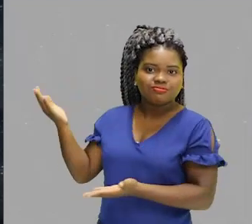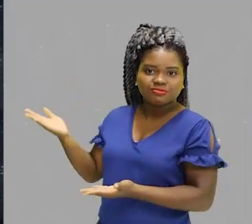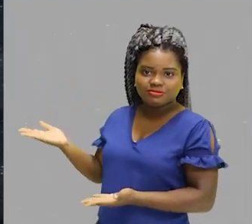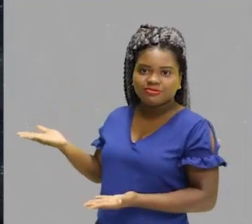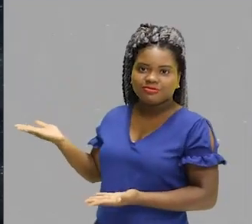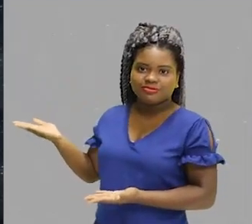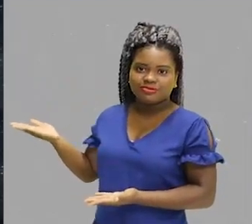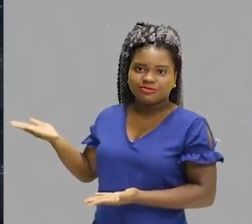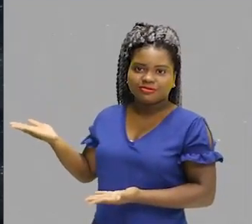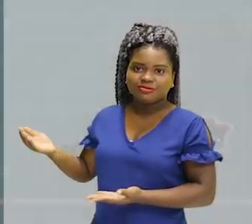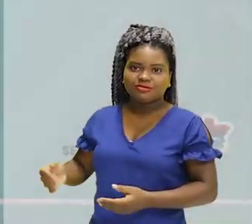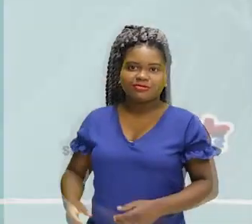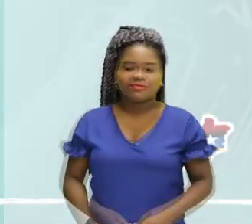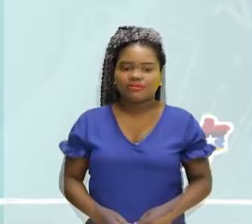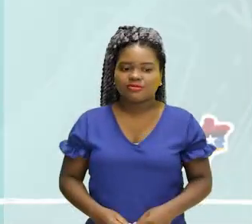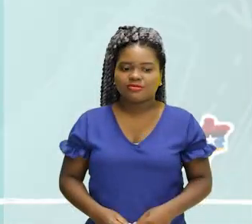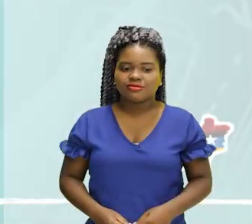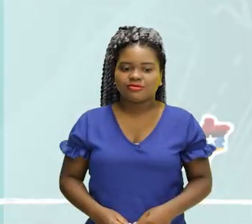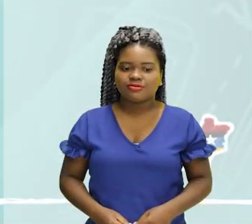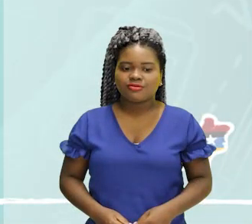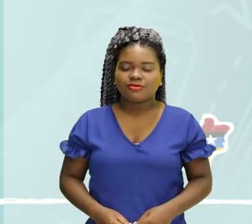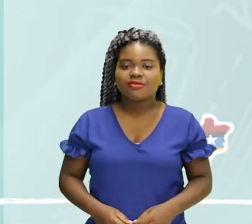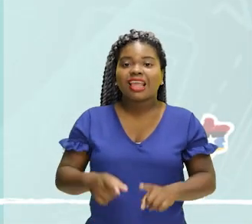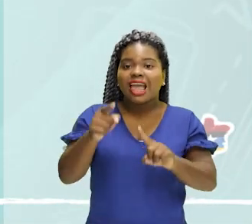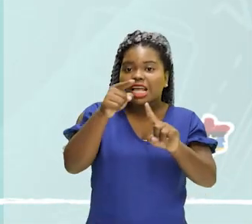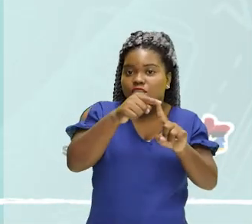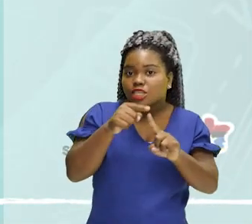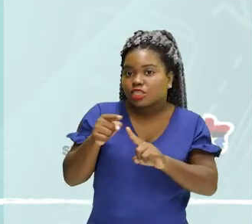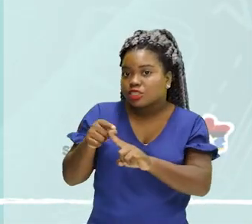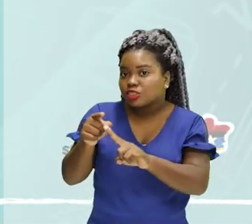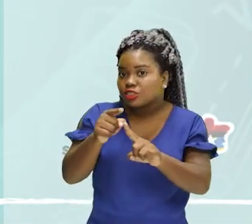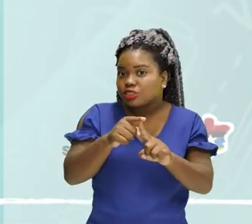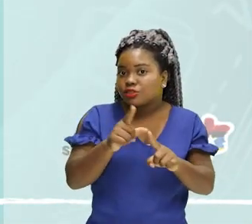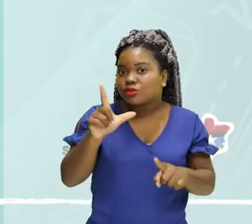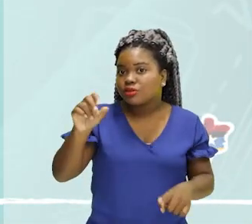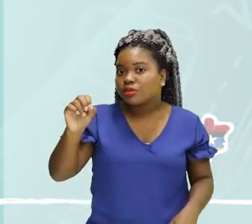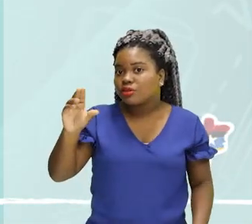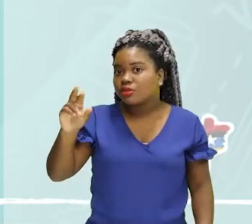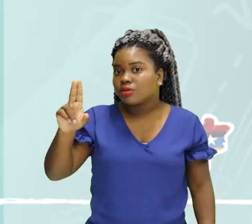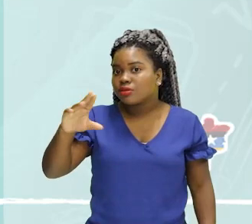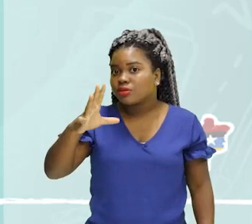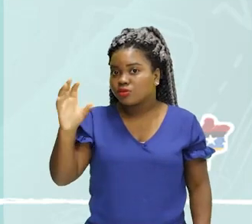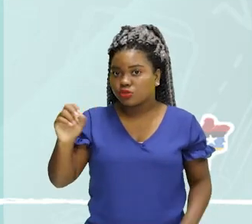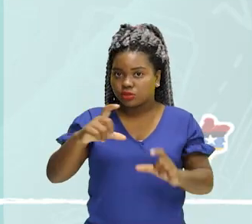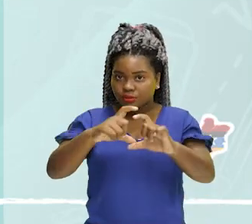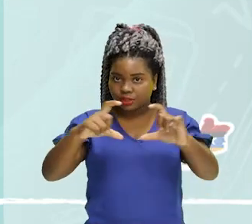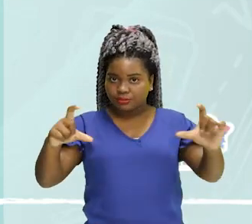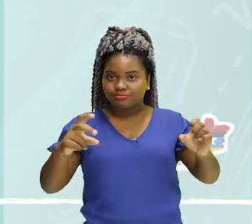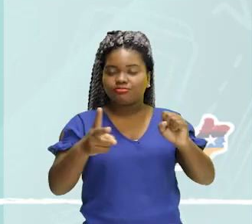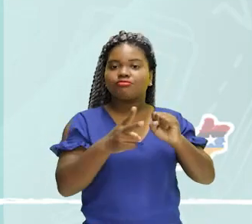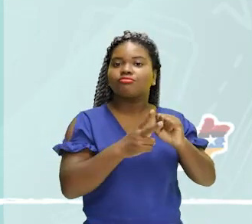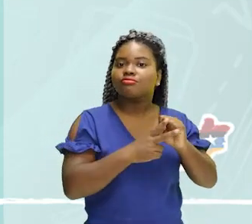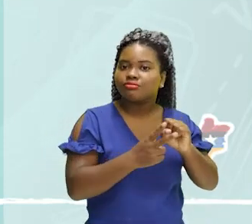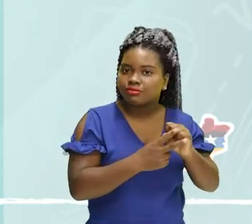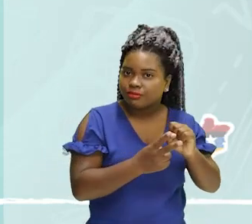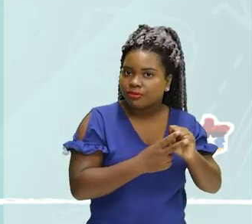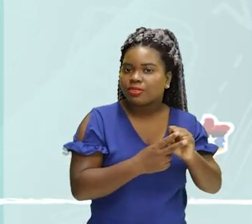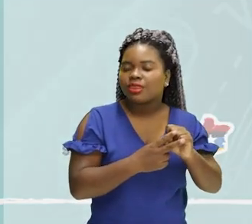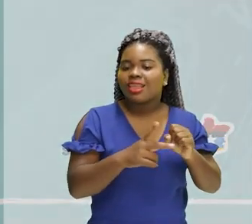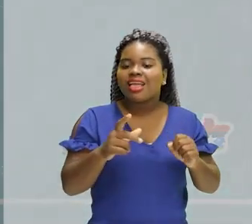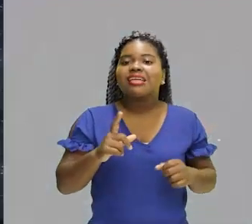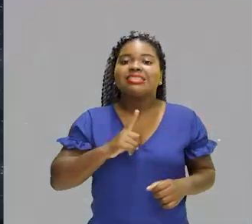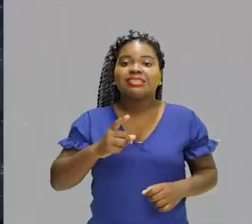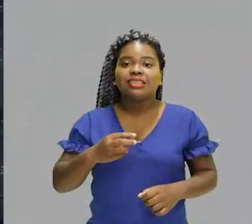como apenas um. Tipos de locuções verbais. Existem 3 tipos de locução